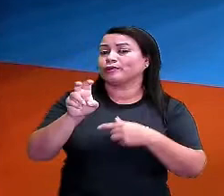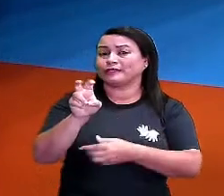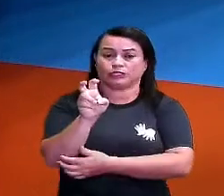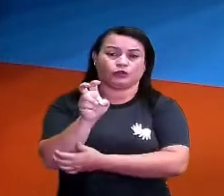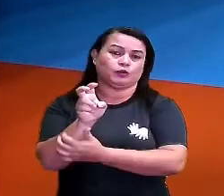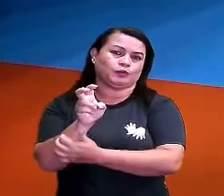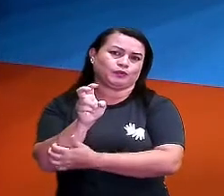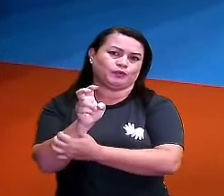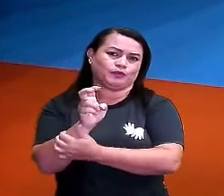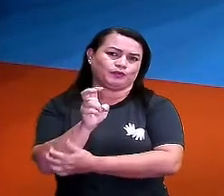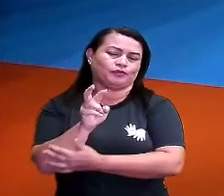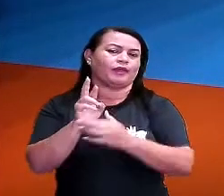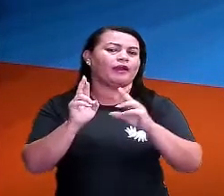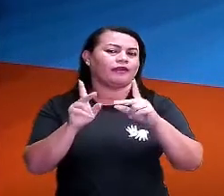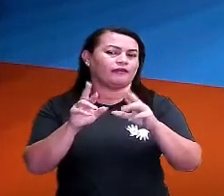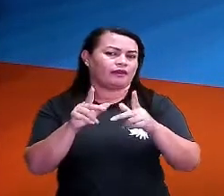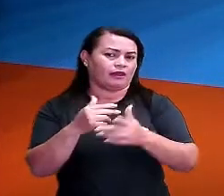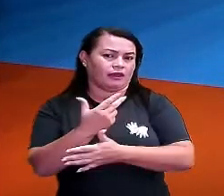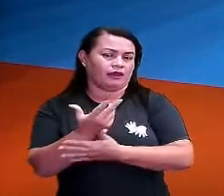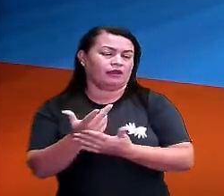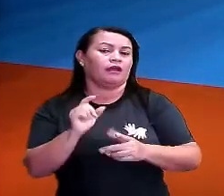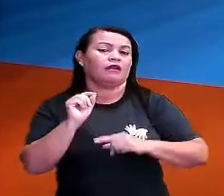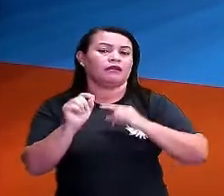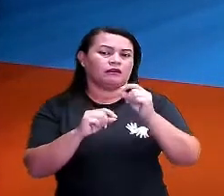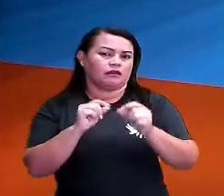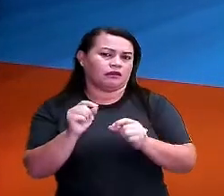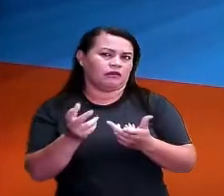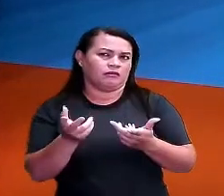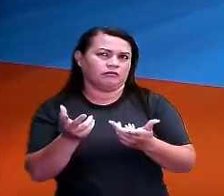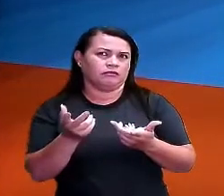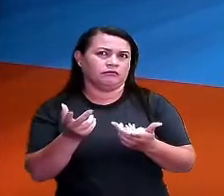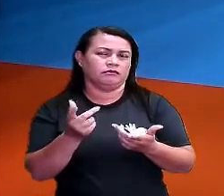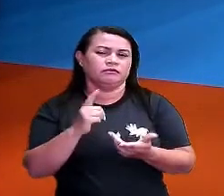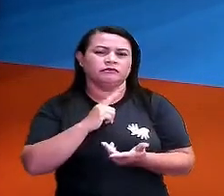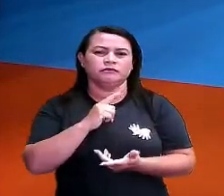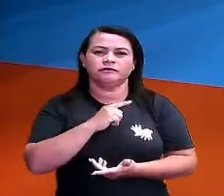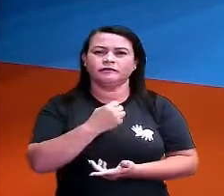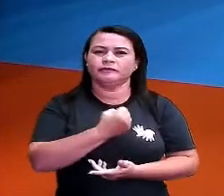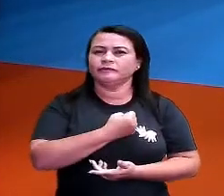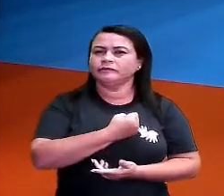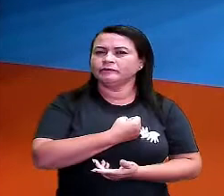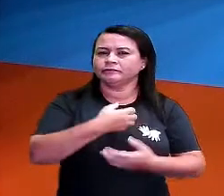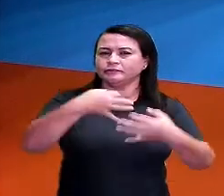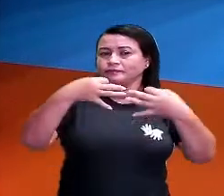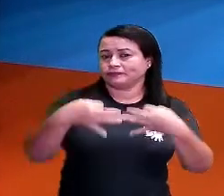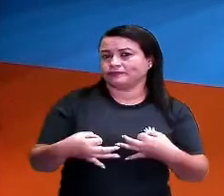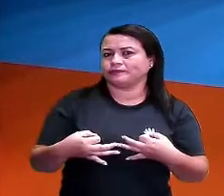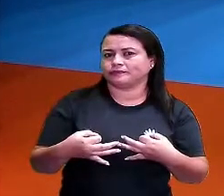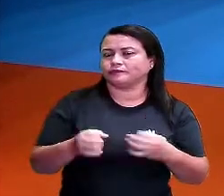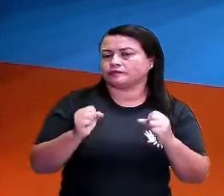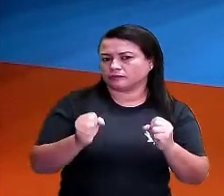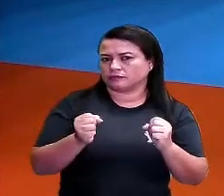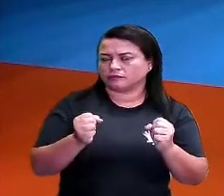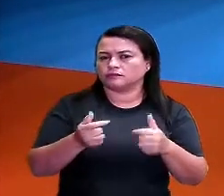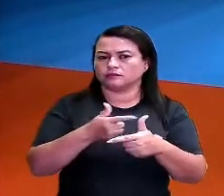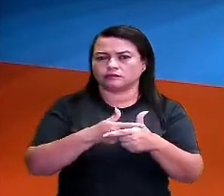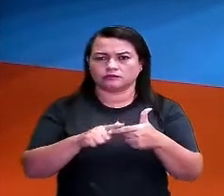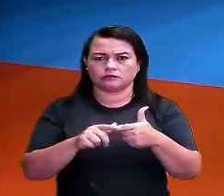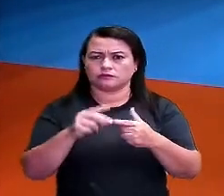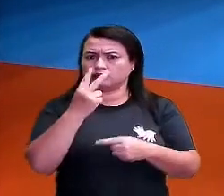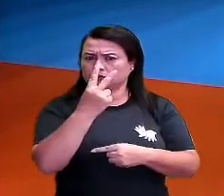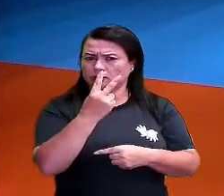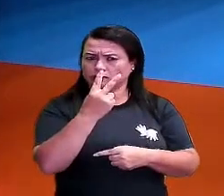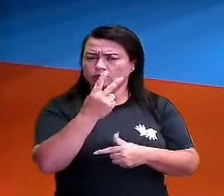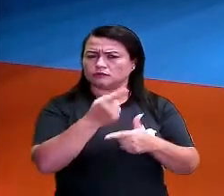né? É diferente de dar um valor aí exato, né? Eu posso dividir 2 por